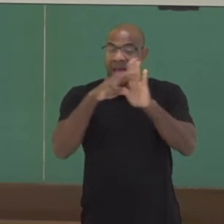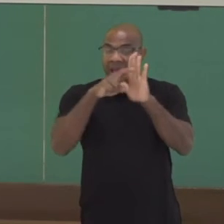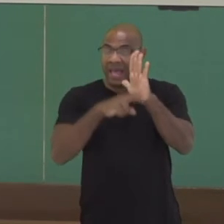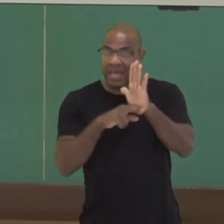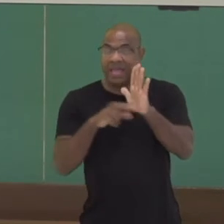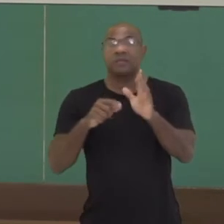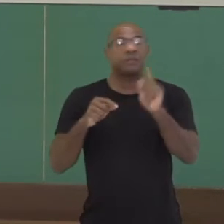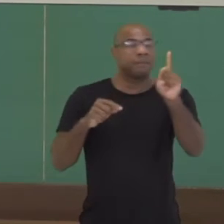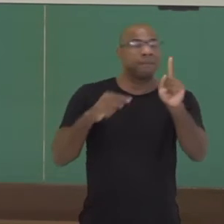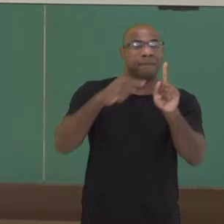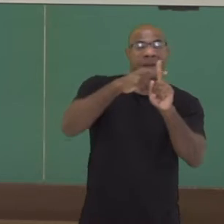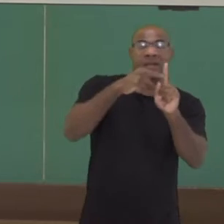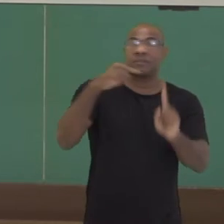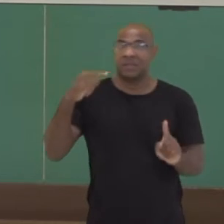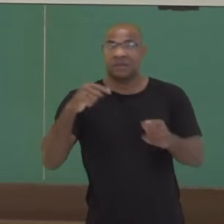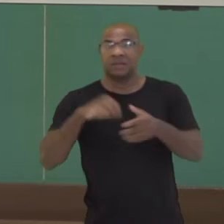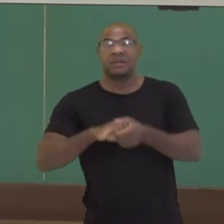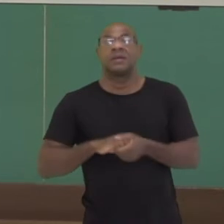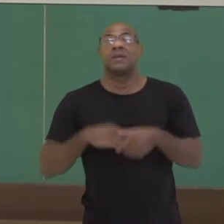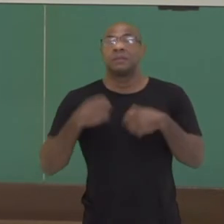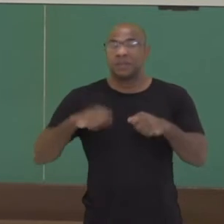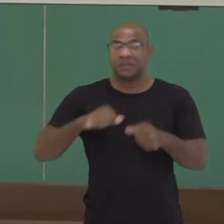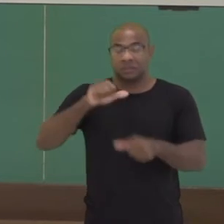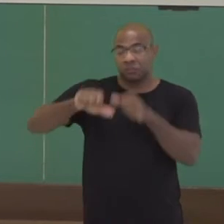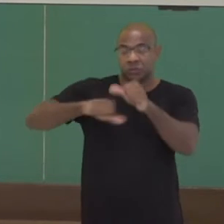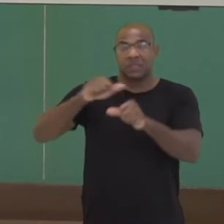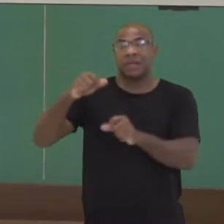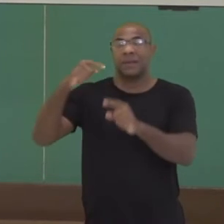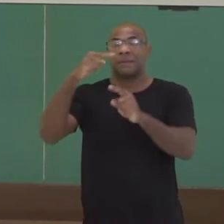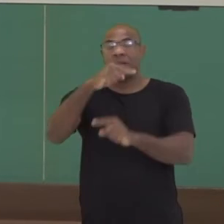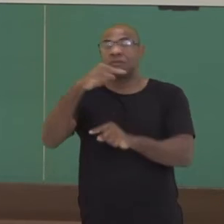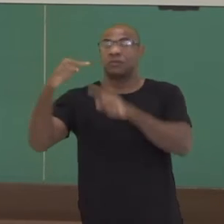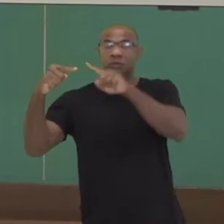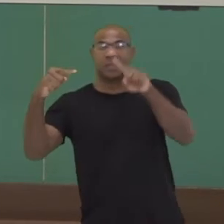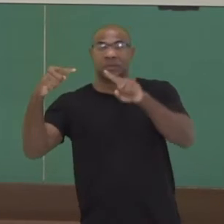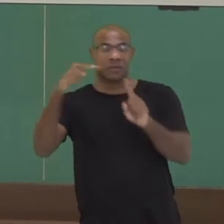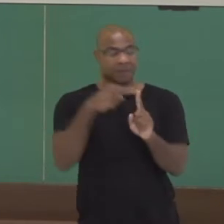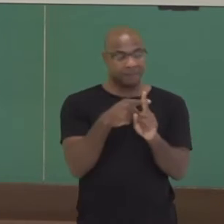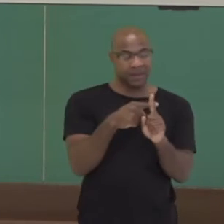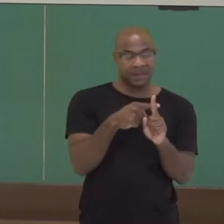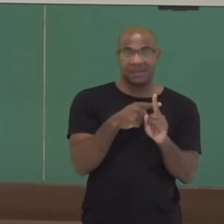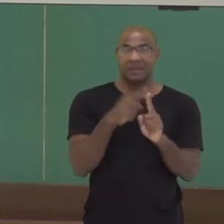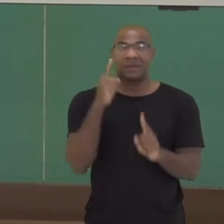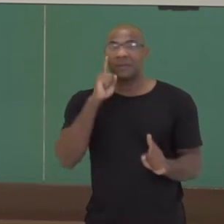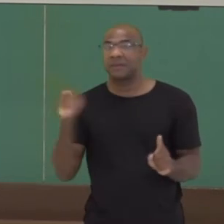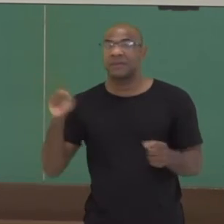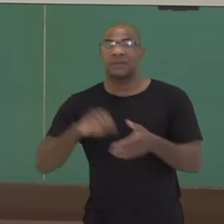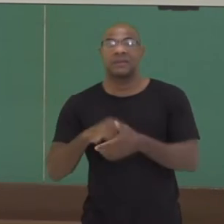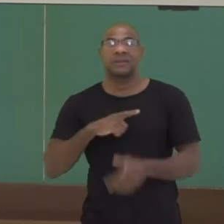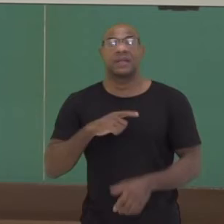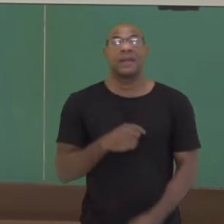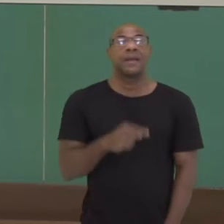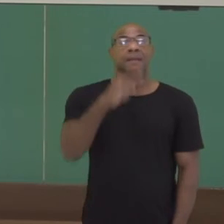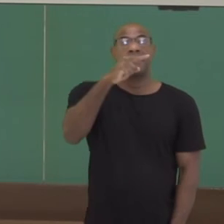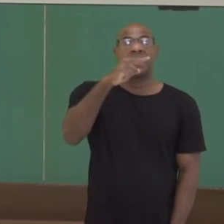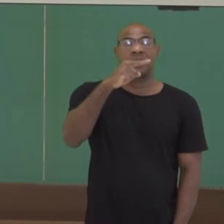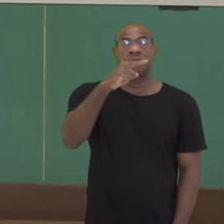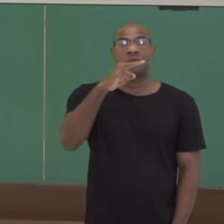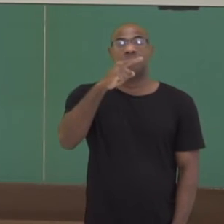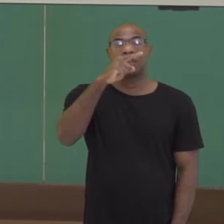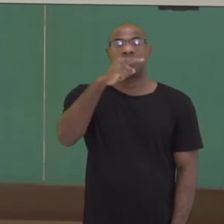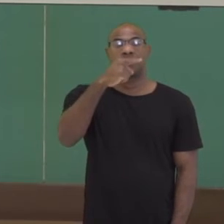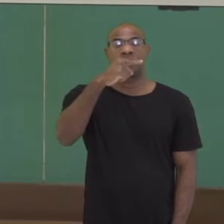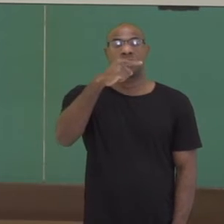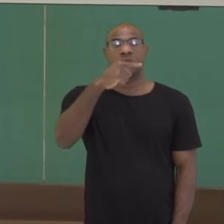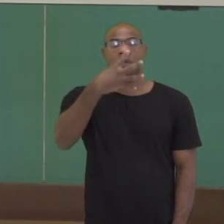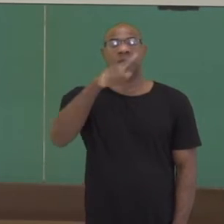que transformar menos com menos em mais. Então, veja, nós temos menos 4,2